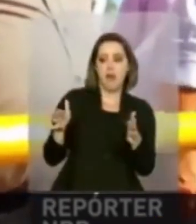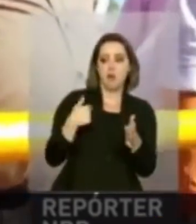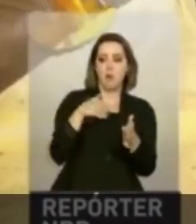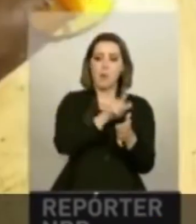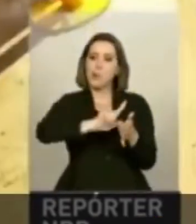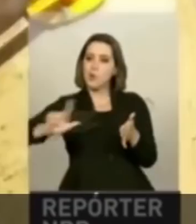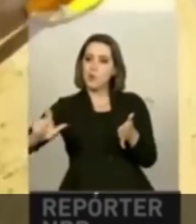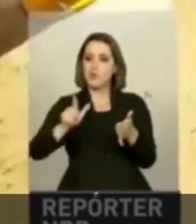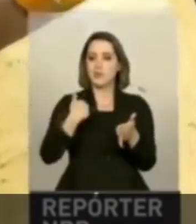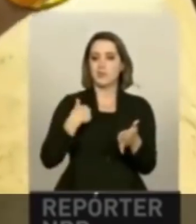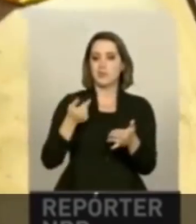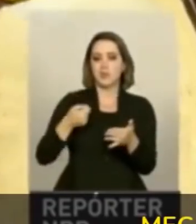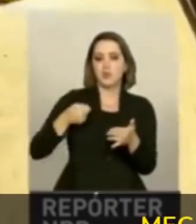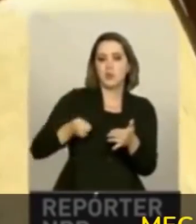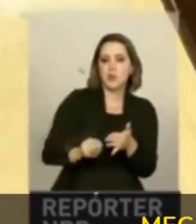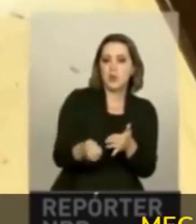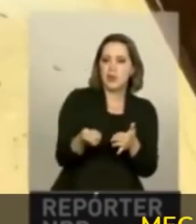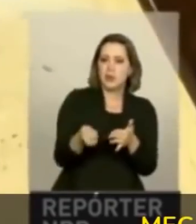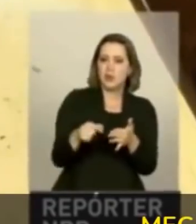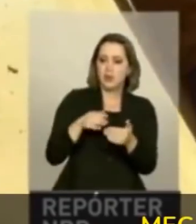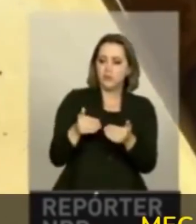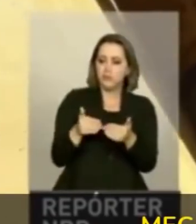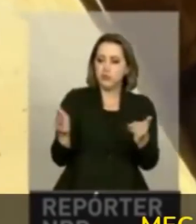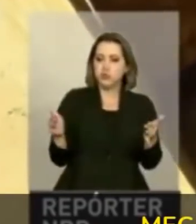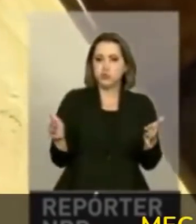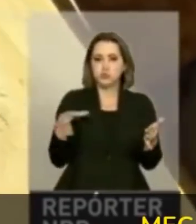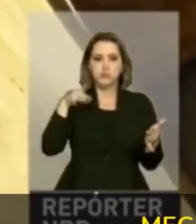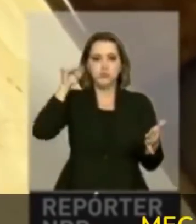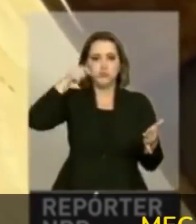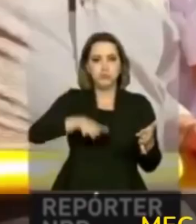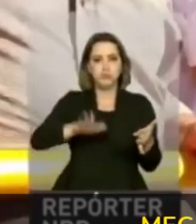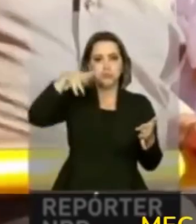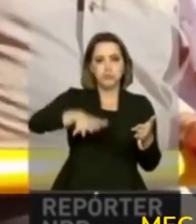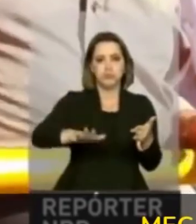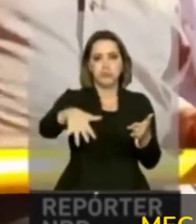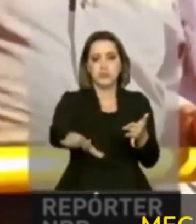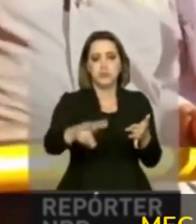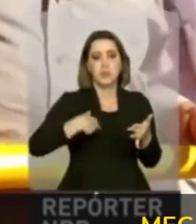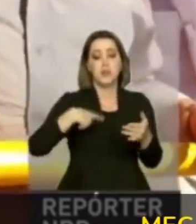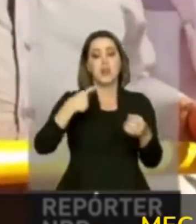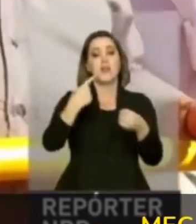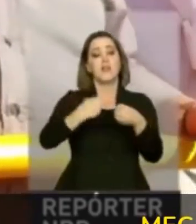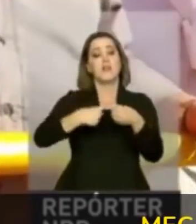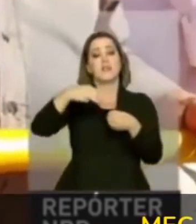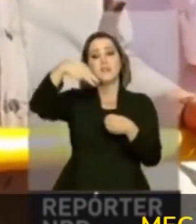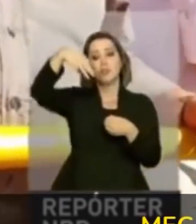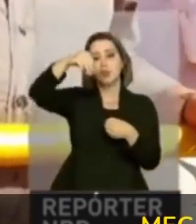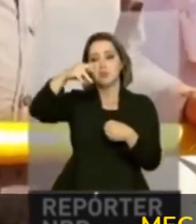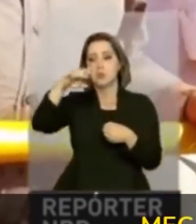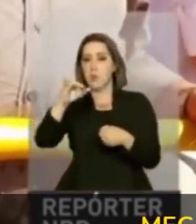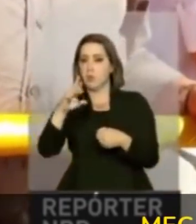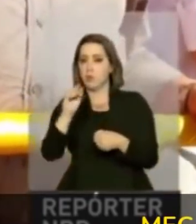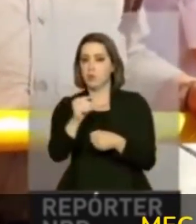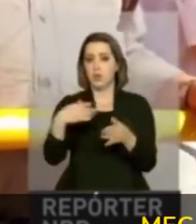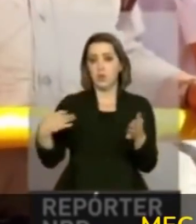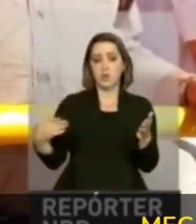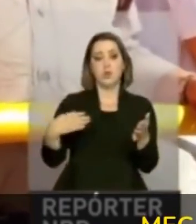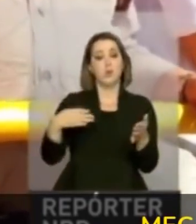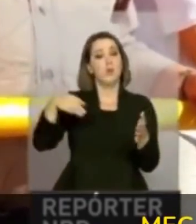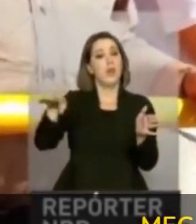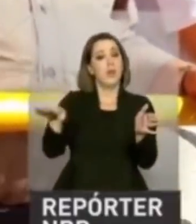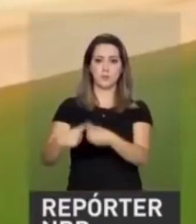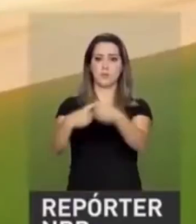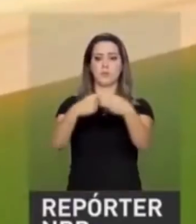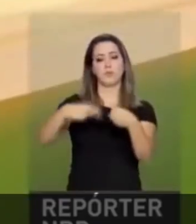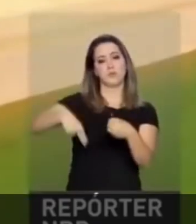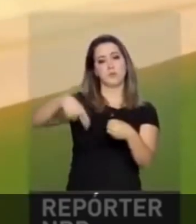de integração, acionando o mecanismo que abriu as comportas do canal em Monteiro, liberando a água até o leito do